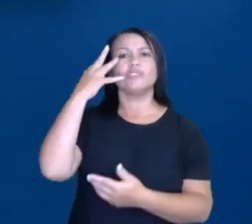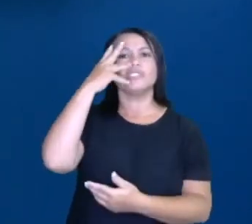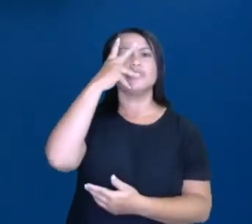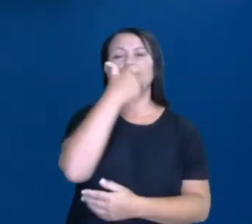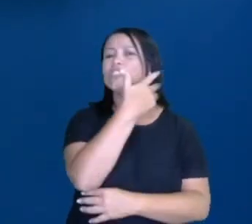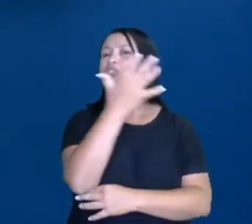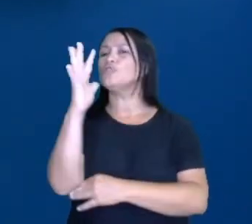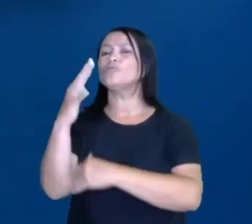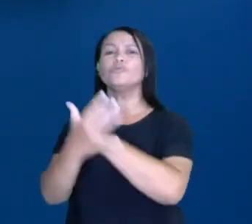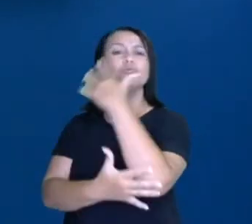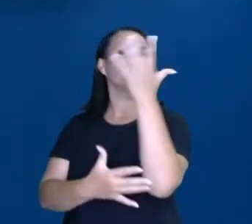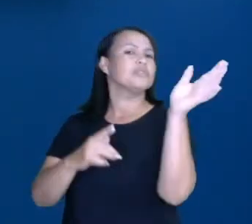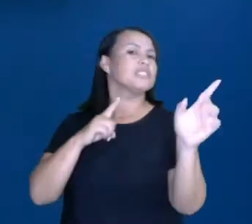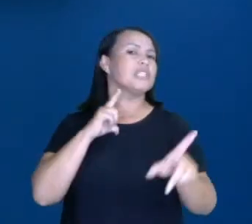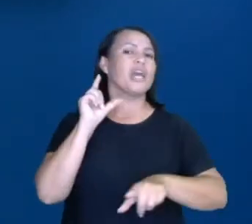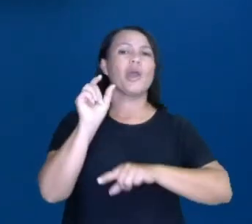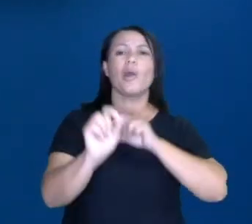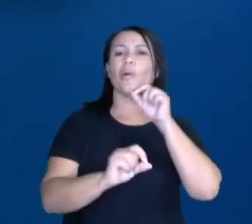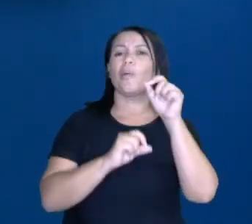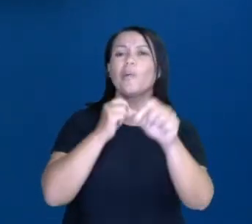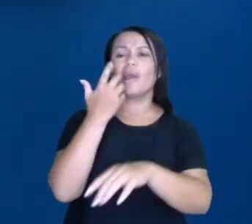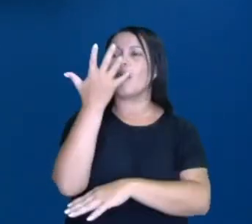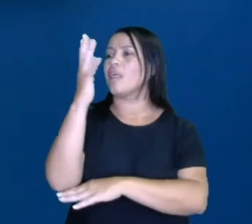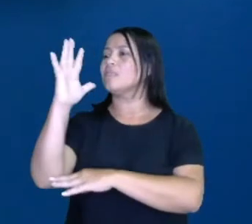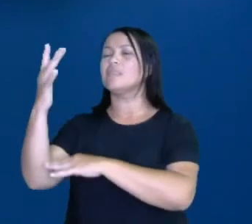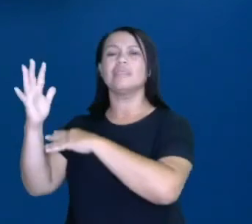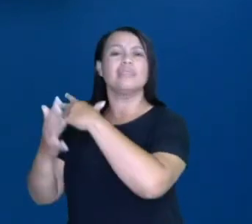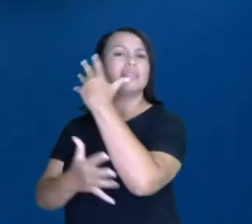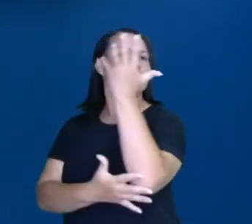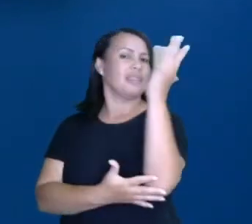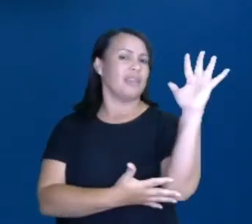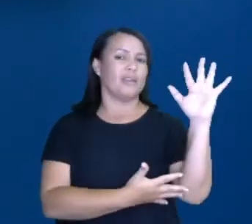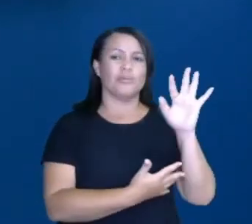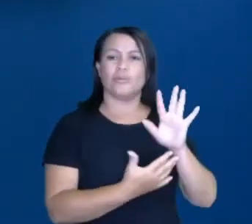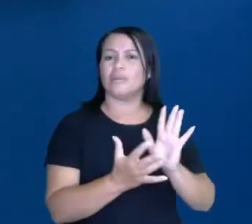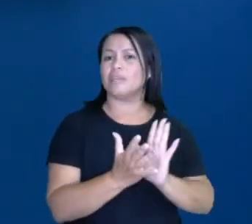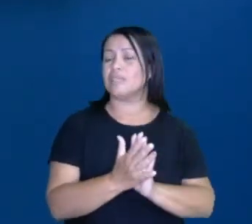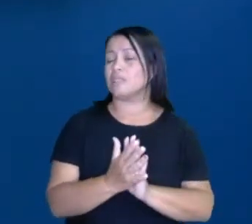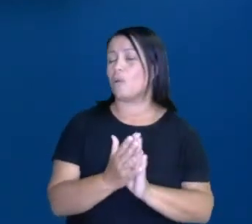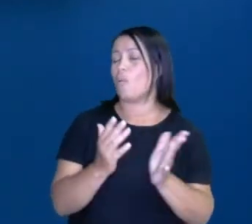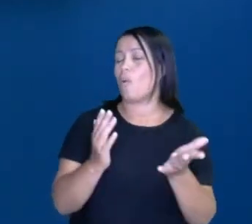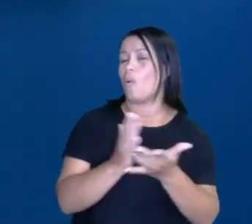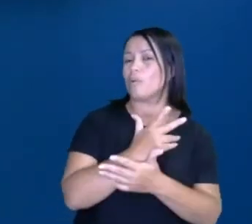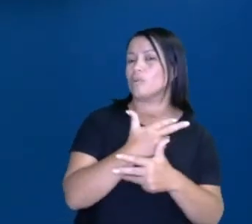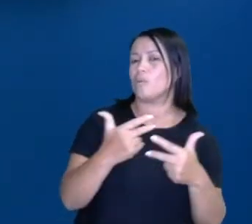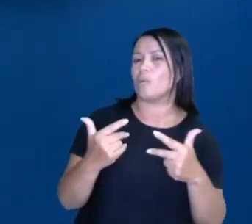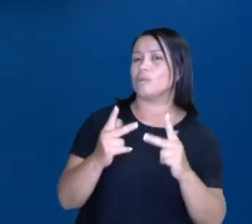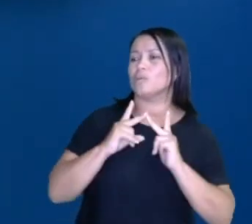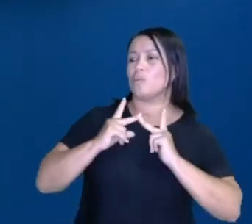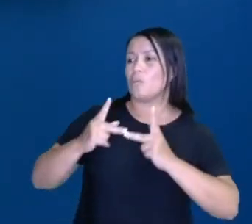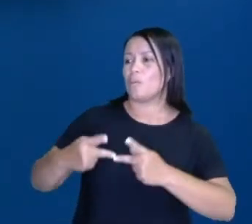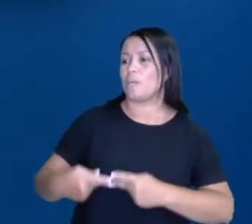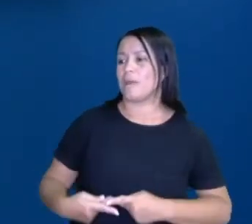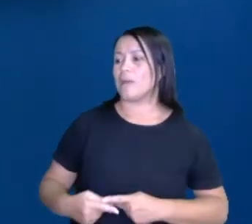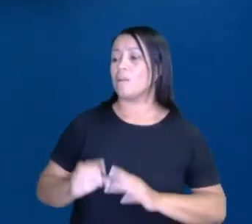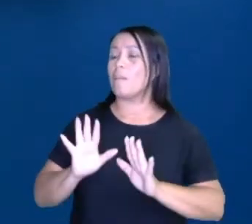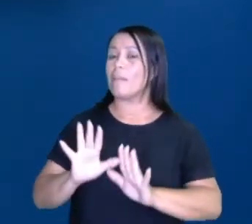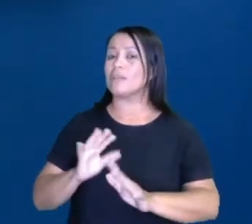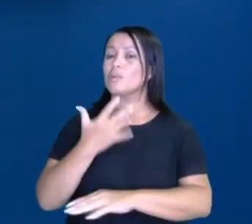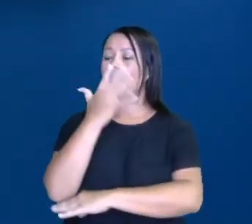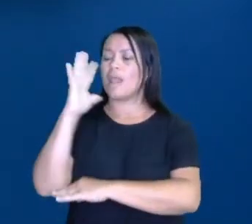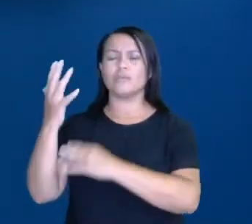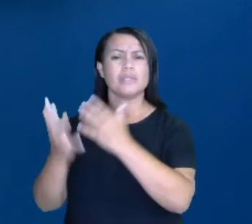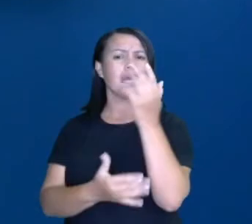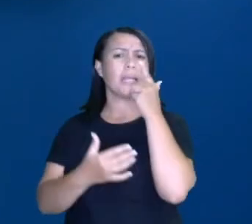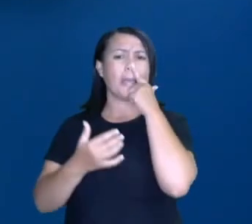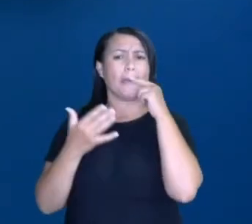bonita, que tem a ver com a natureza, e não com elementos humanizados, mas com a natureza. E eu quero dizer a